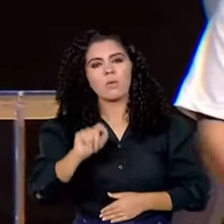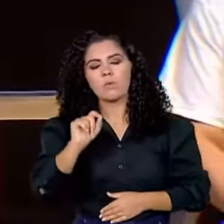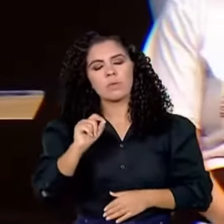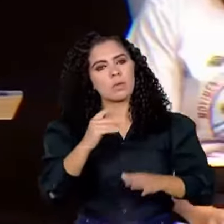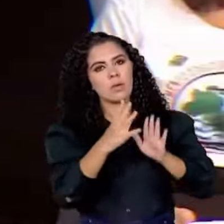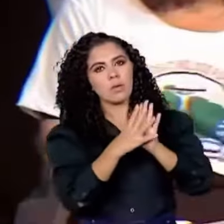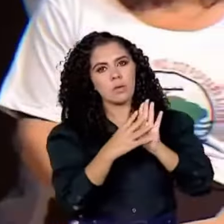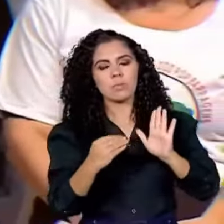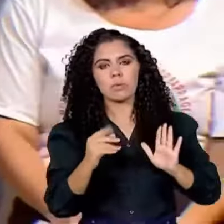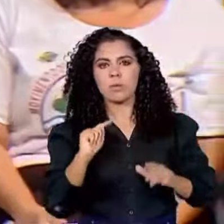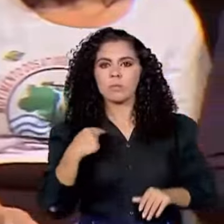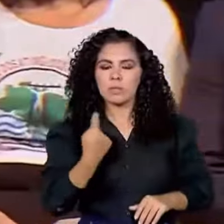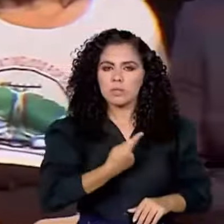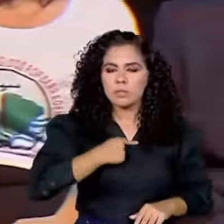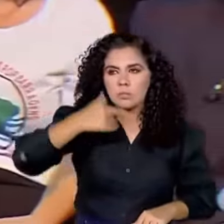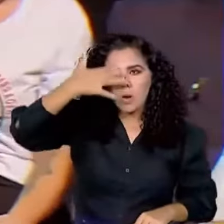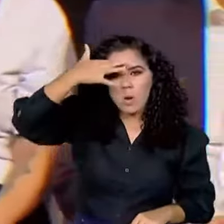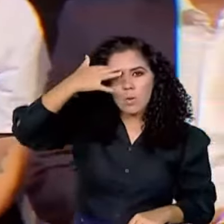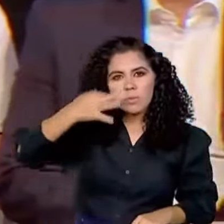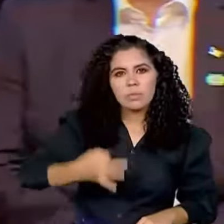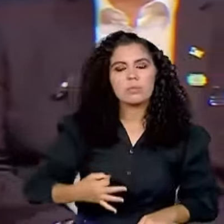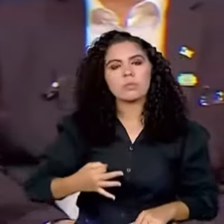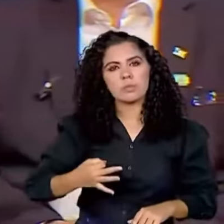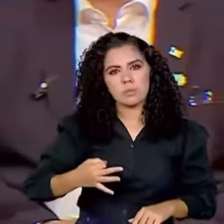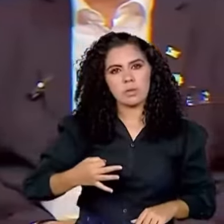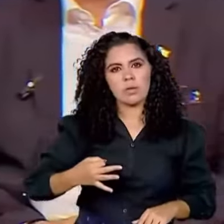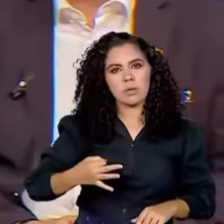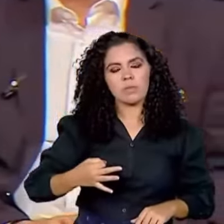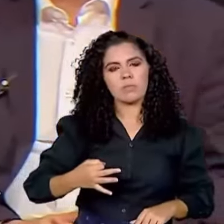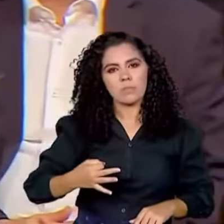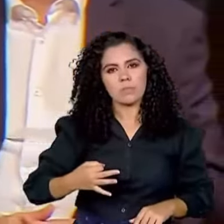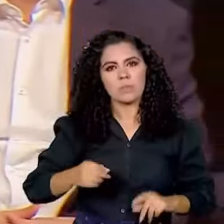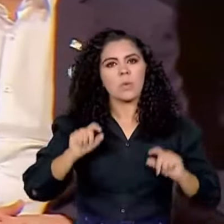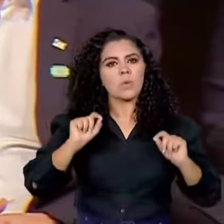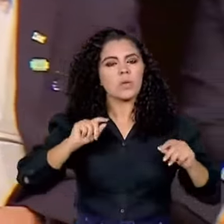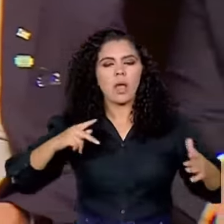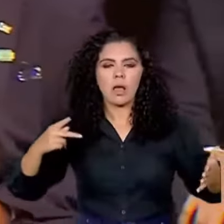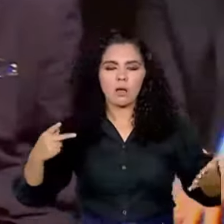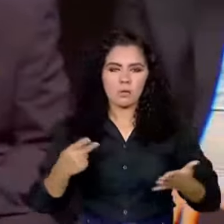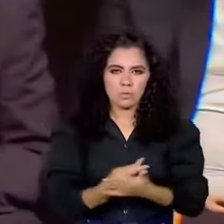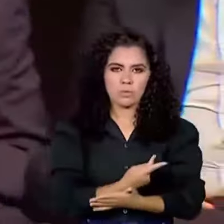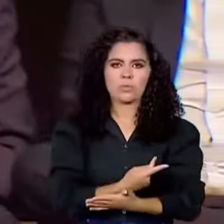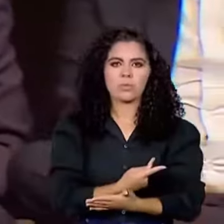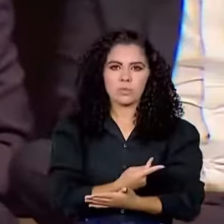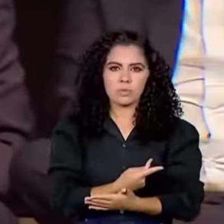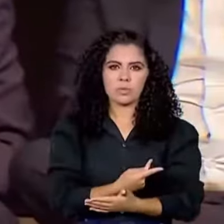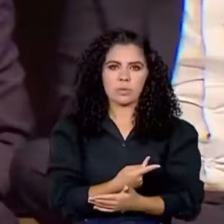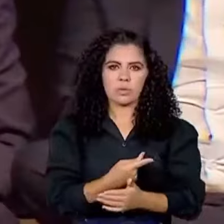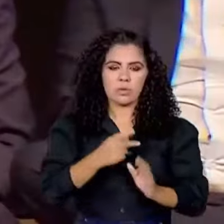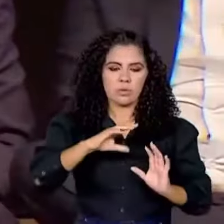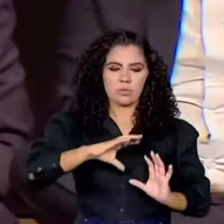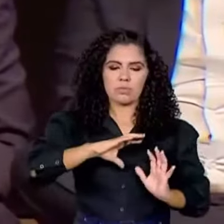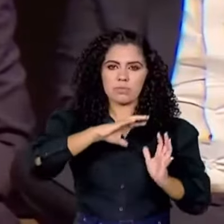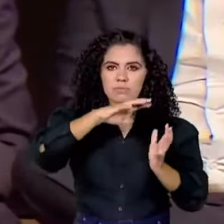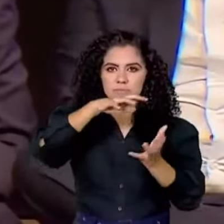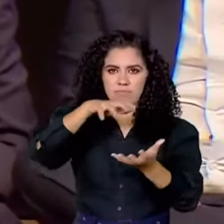gente compreenda mais fortemente o que está acontecendo no nosso planeta Terra.